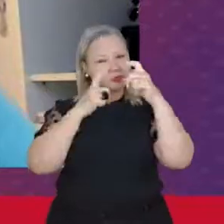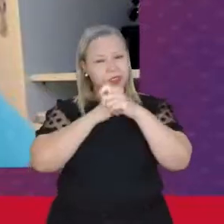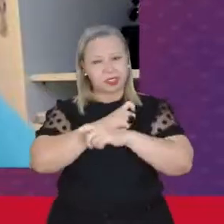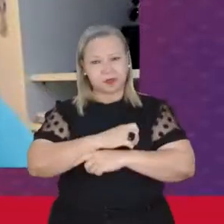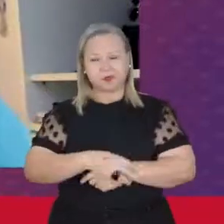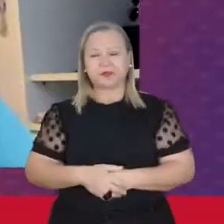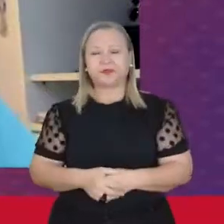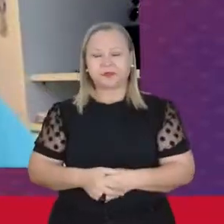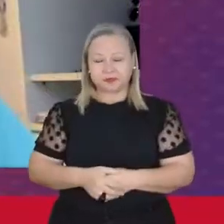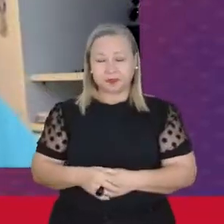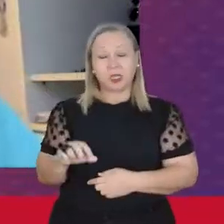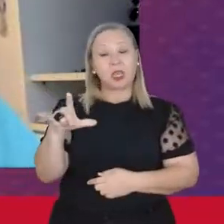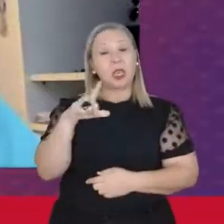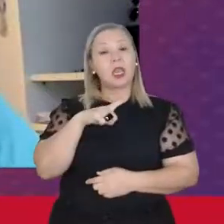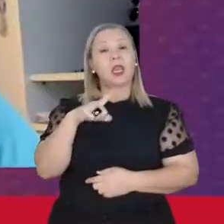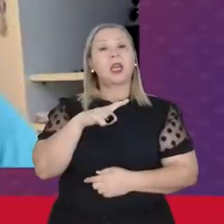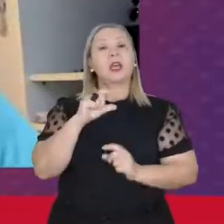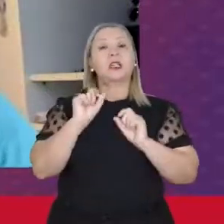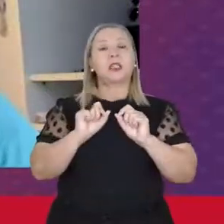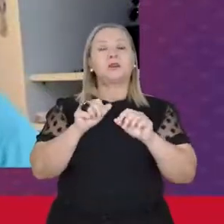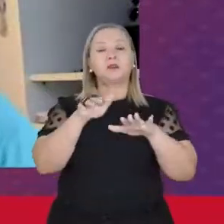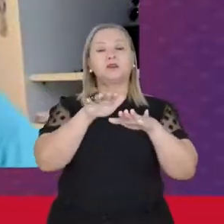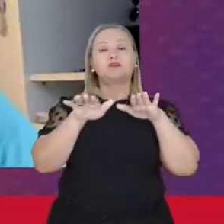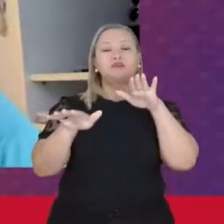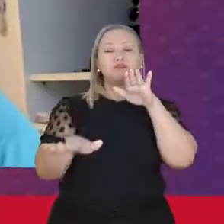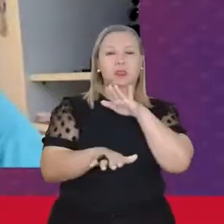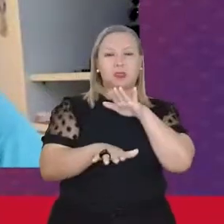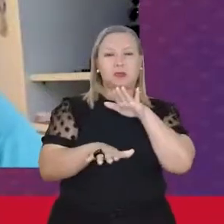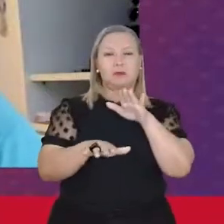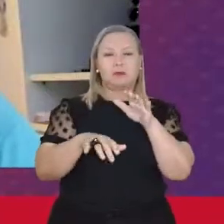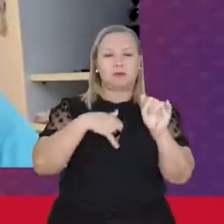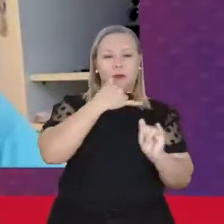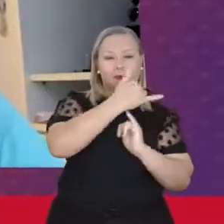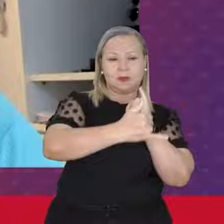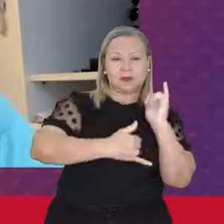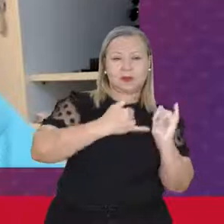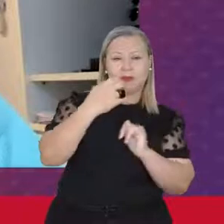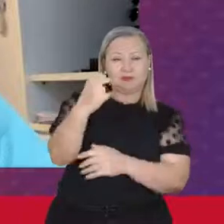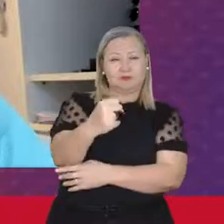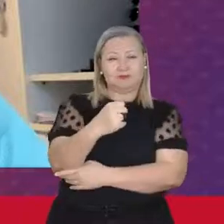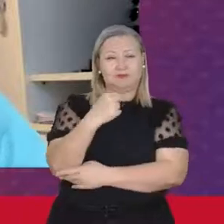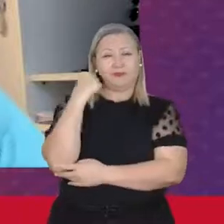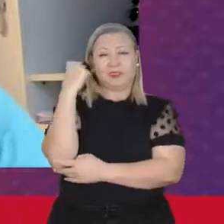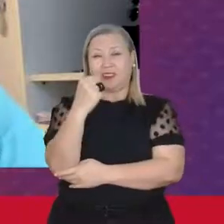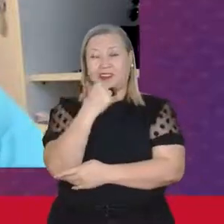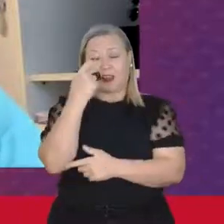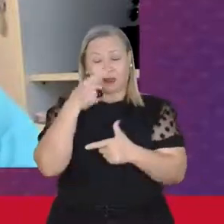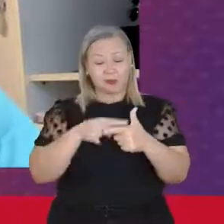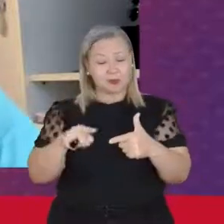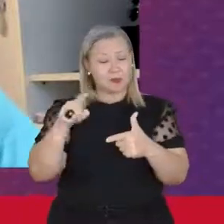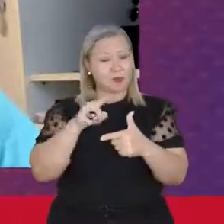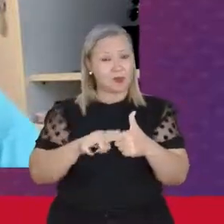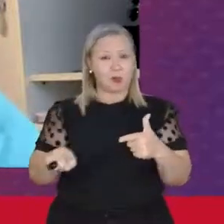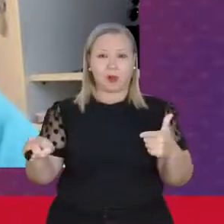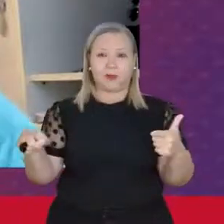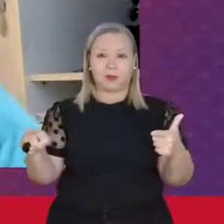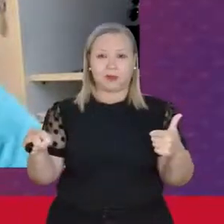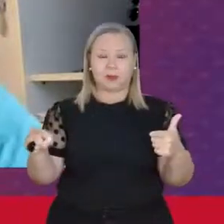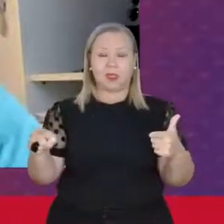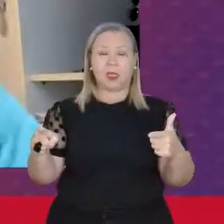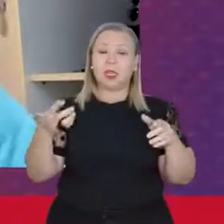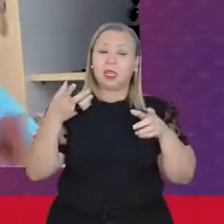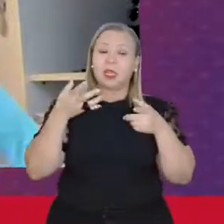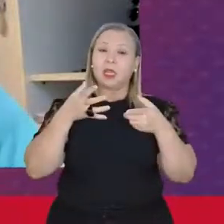Então, nós temos nesta desigualdade digital um dos graves problemas que